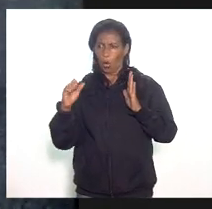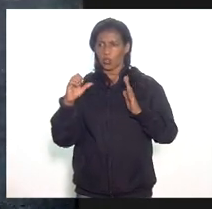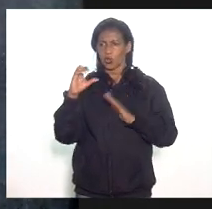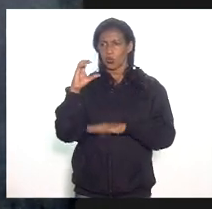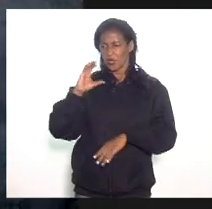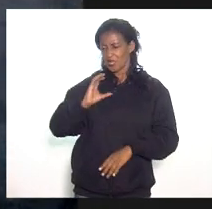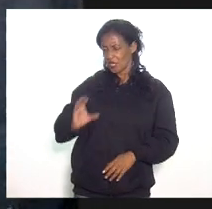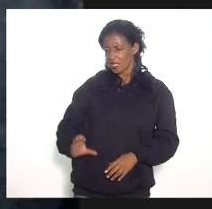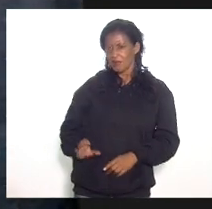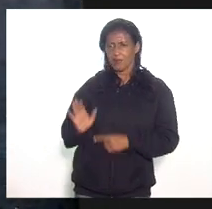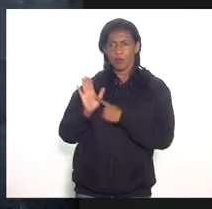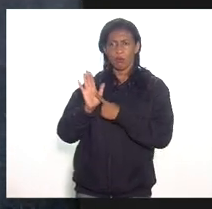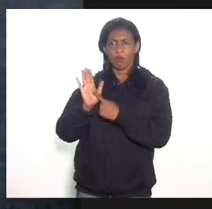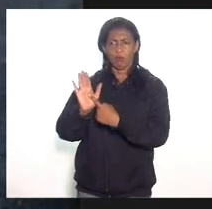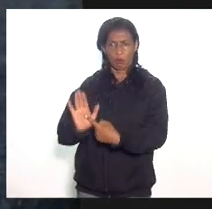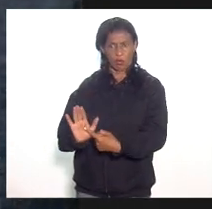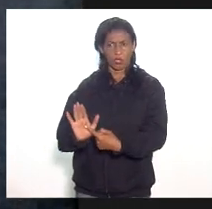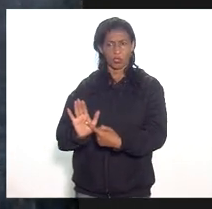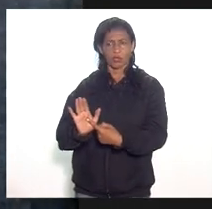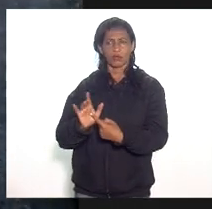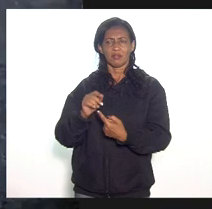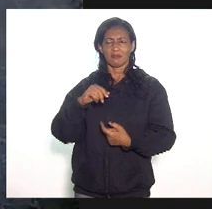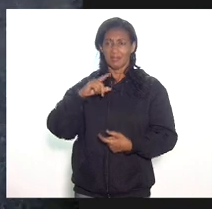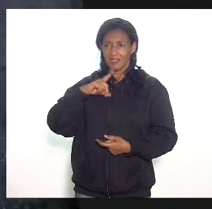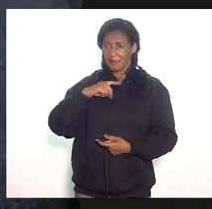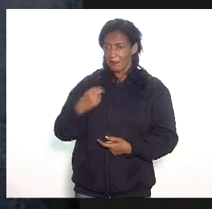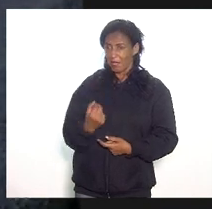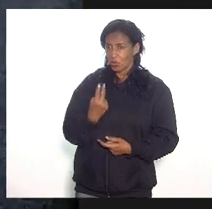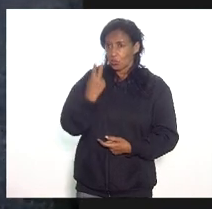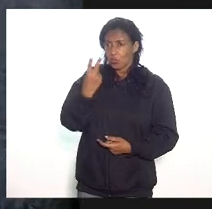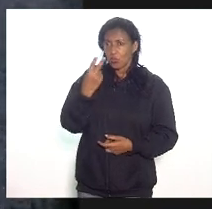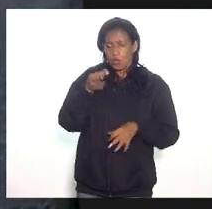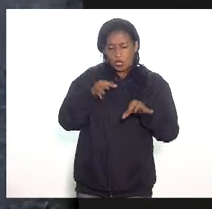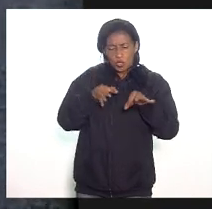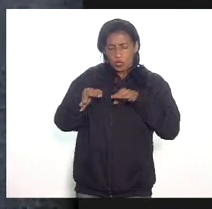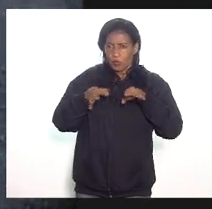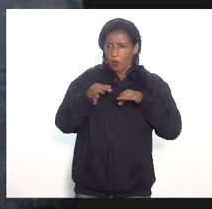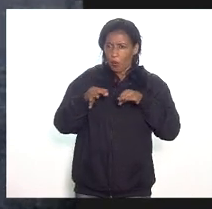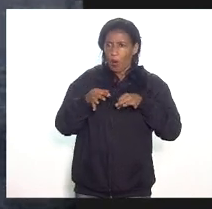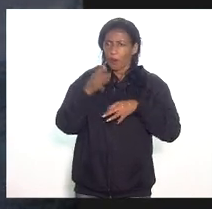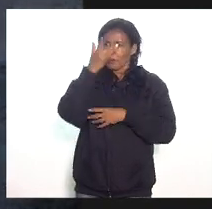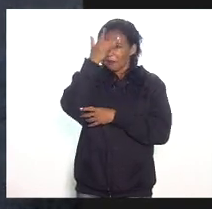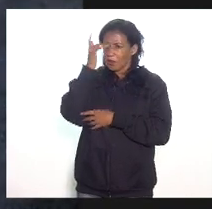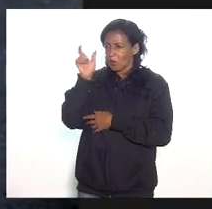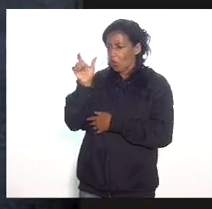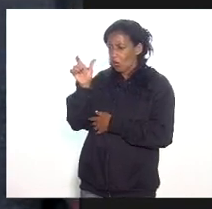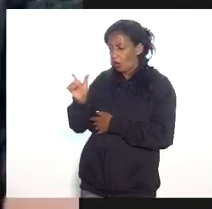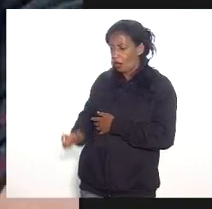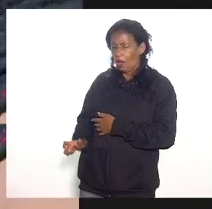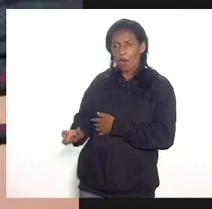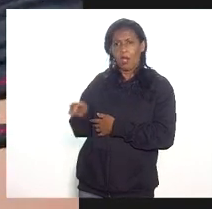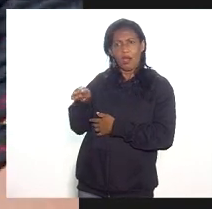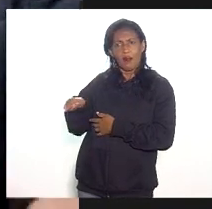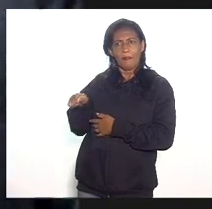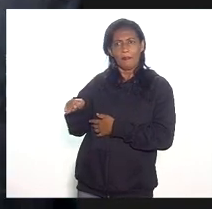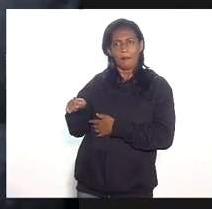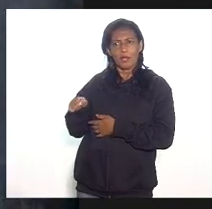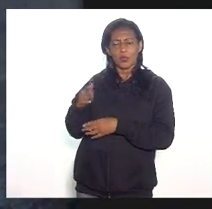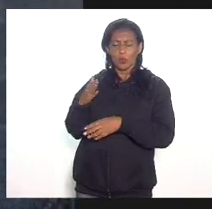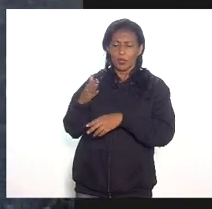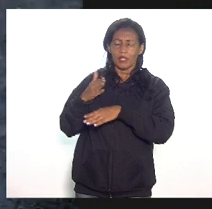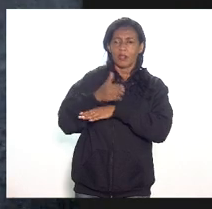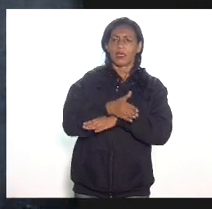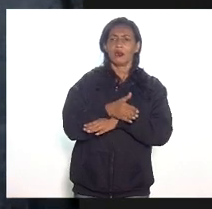o Tribunal de Justiça pretende criar mais duas formas de multar o litigante. E quando eu digo litigante, é o cidadão que ingressa em